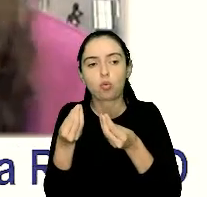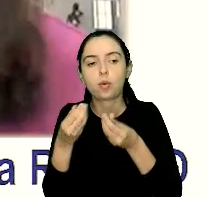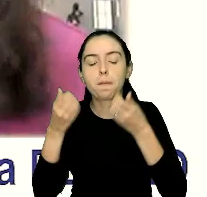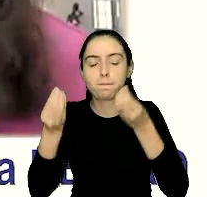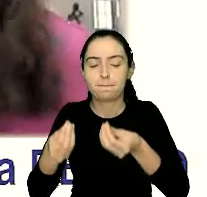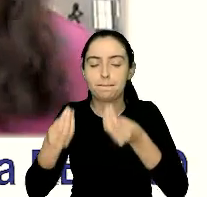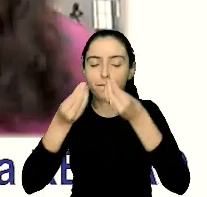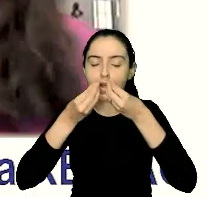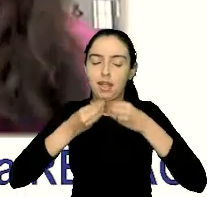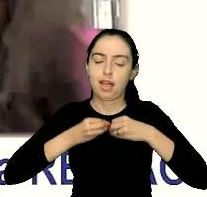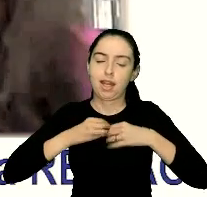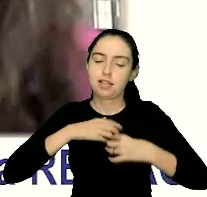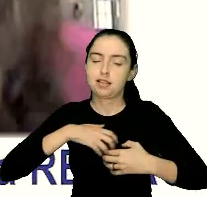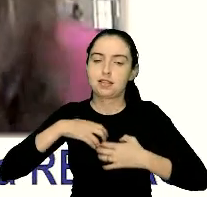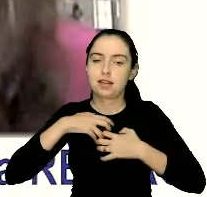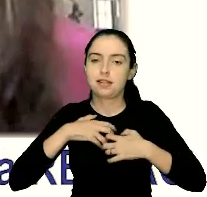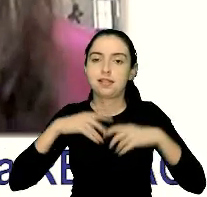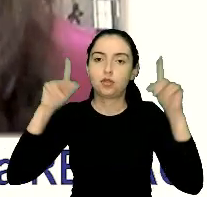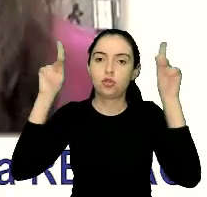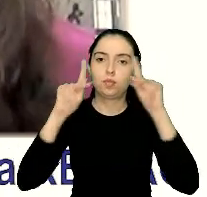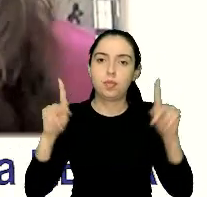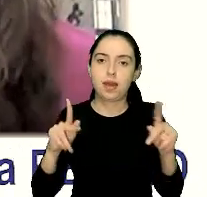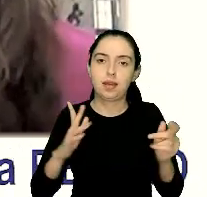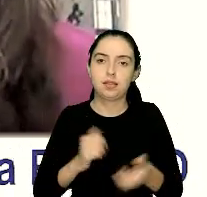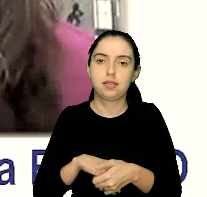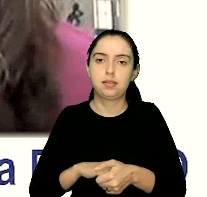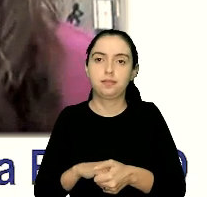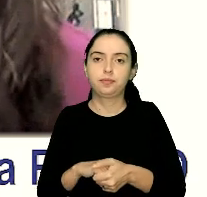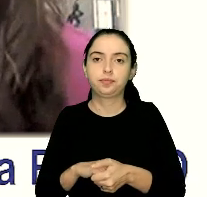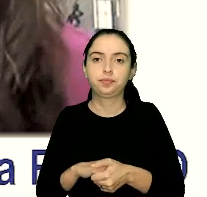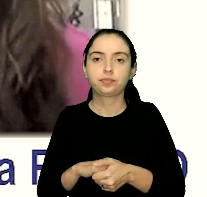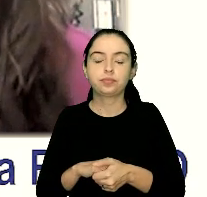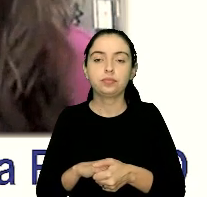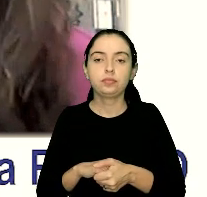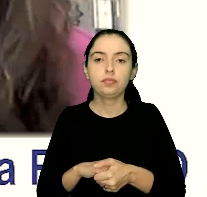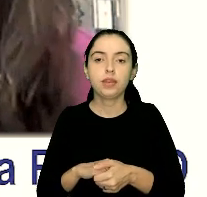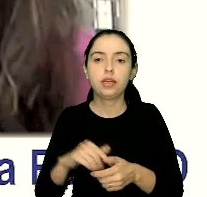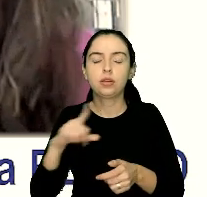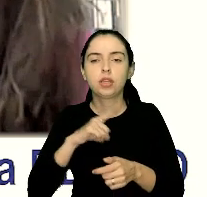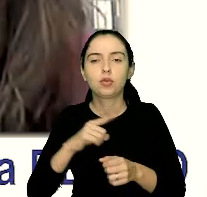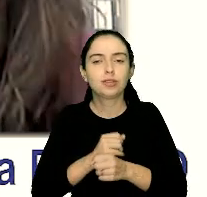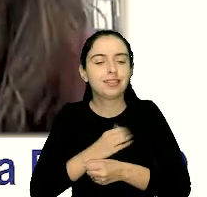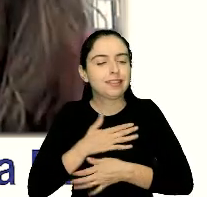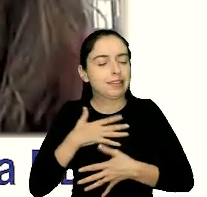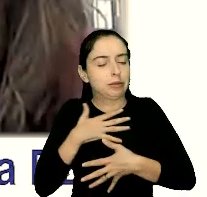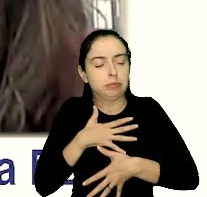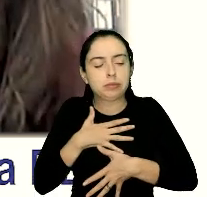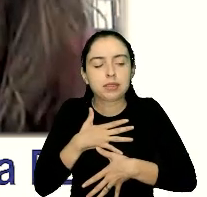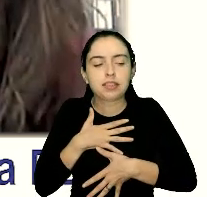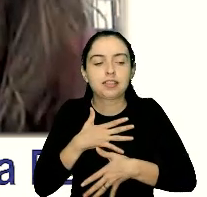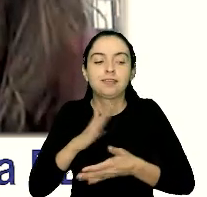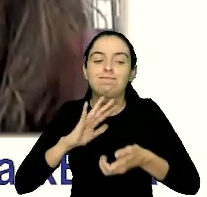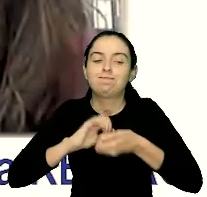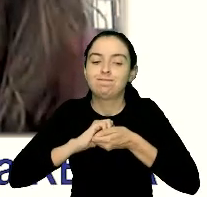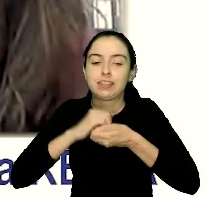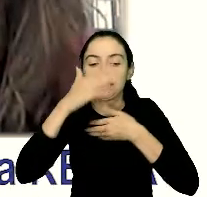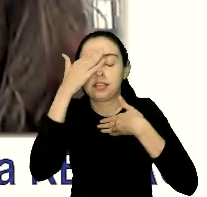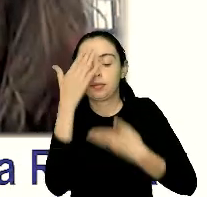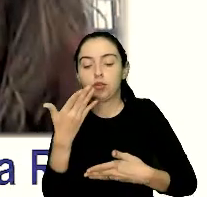sensação. Eu tenho imenso prazer de estar aqui hoje, mas é um prazer muito